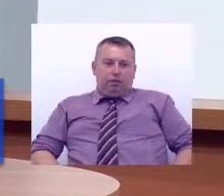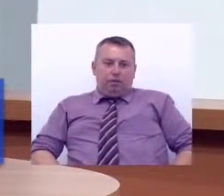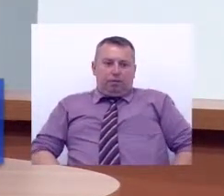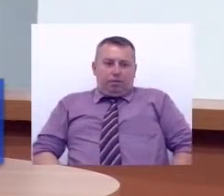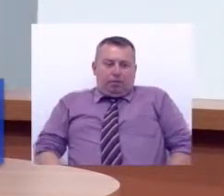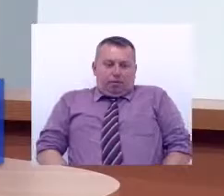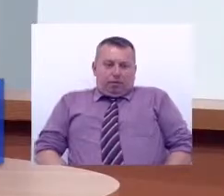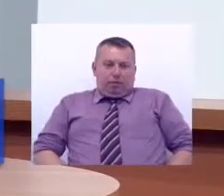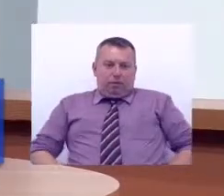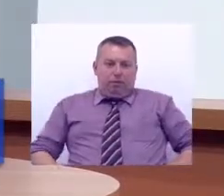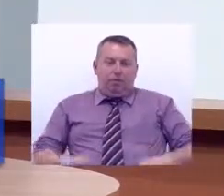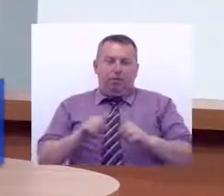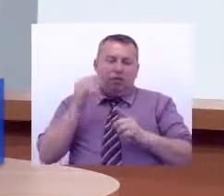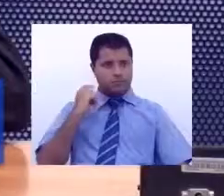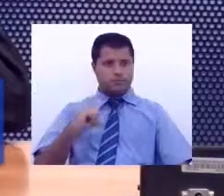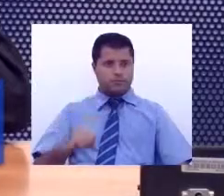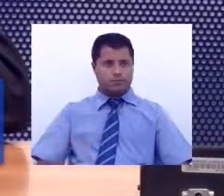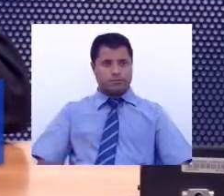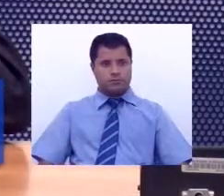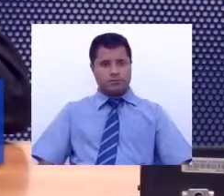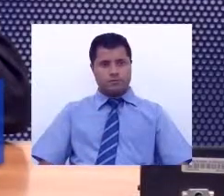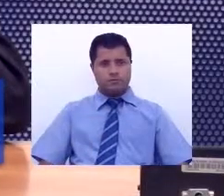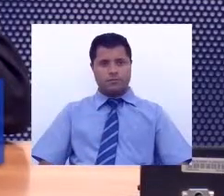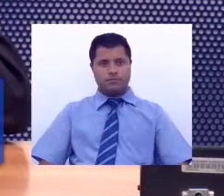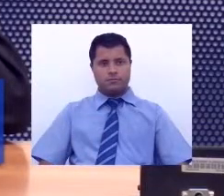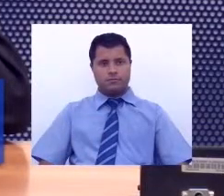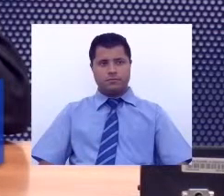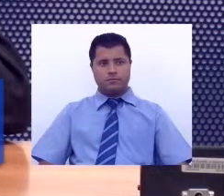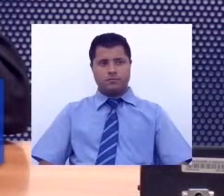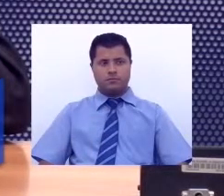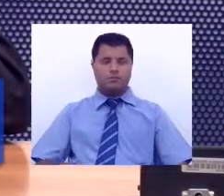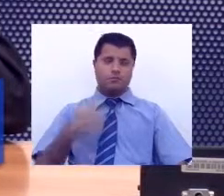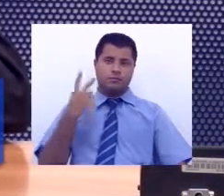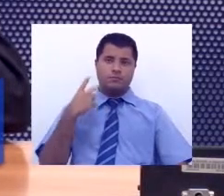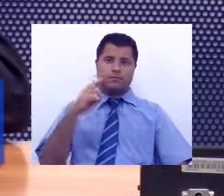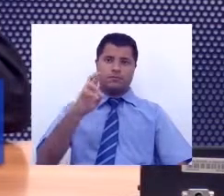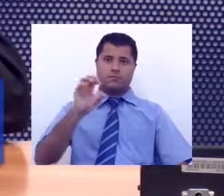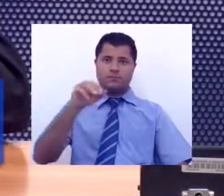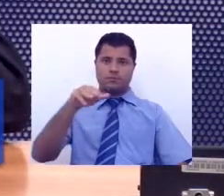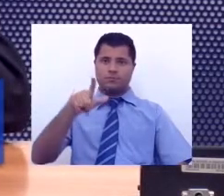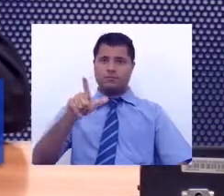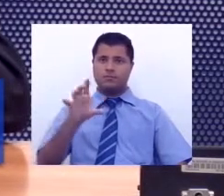esse manejo orçamentário aí. Vereador Rômulo, sobre a estrada